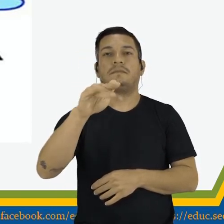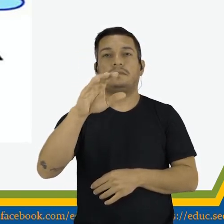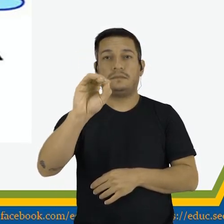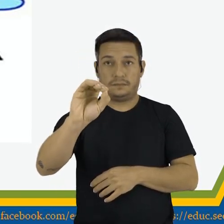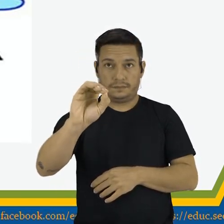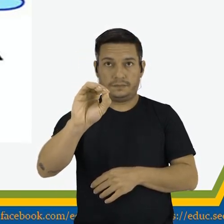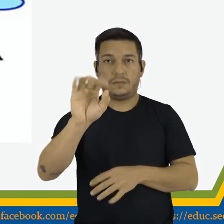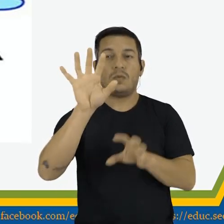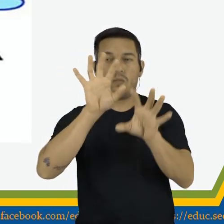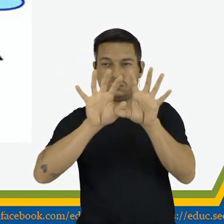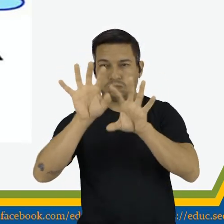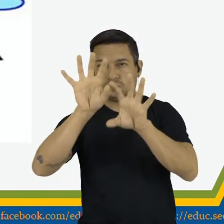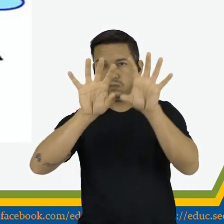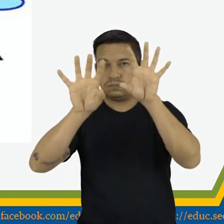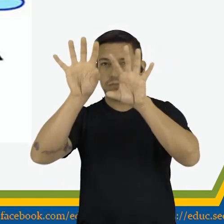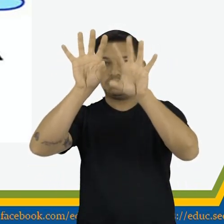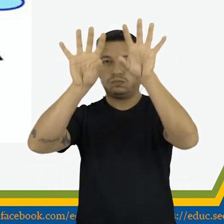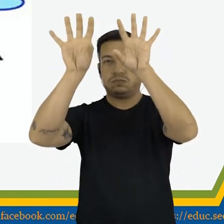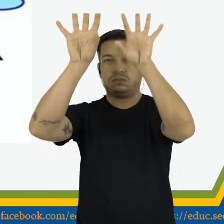ela evaporou.